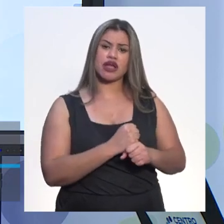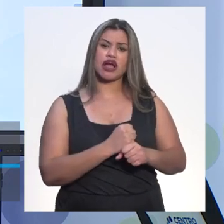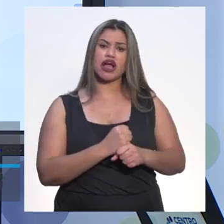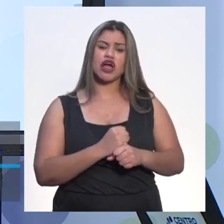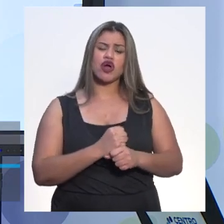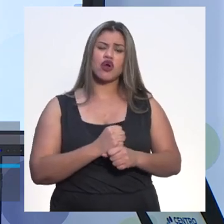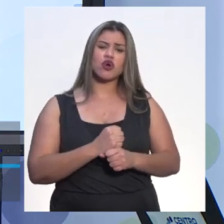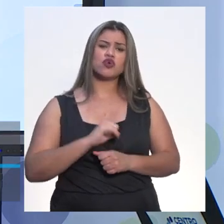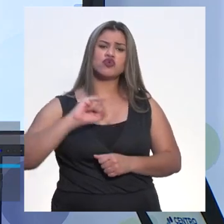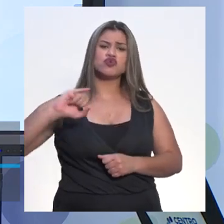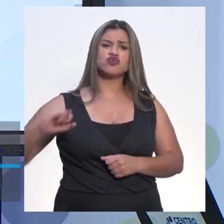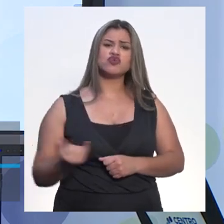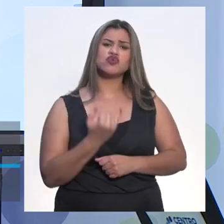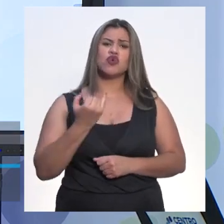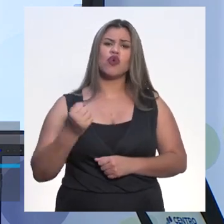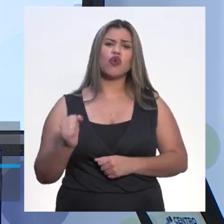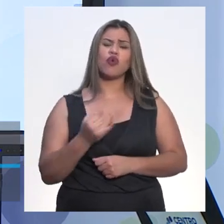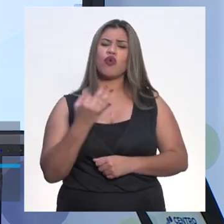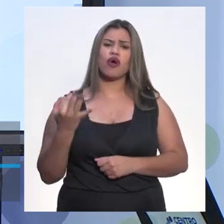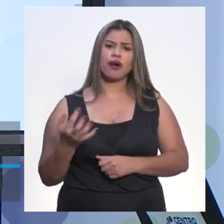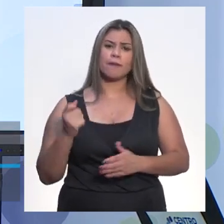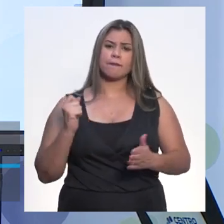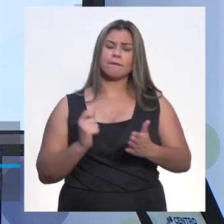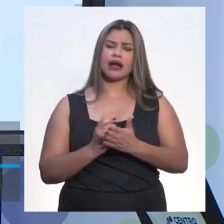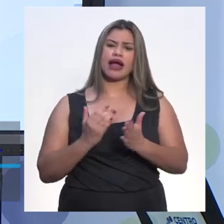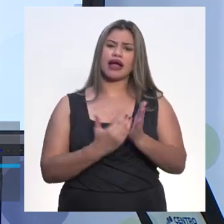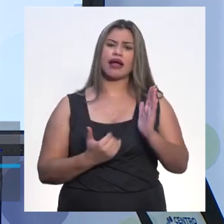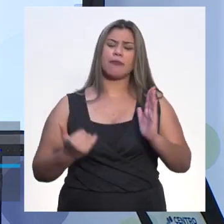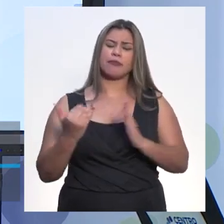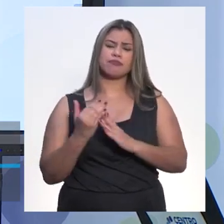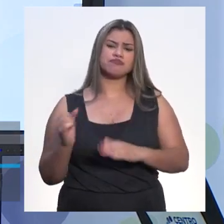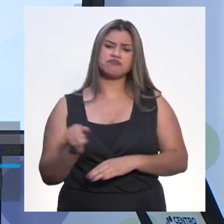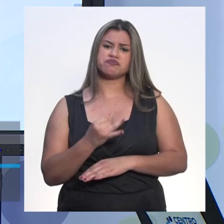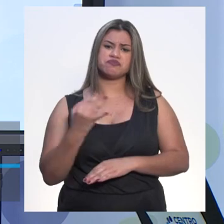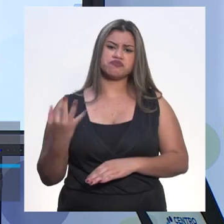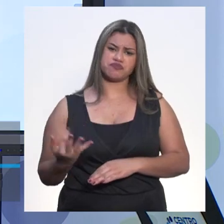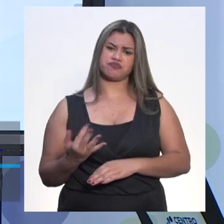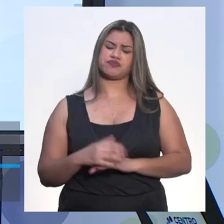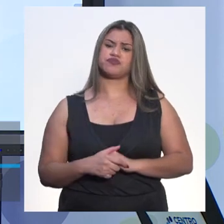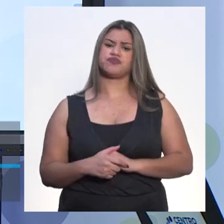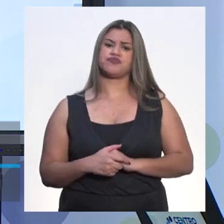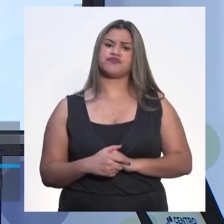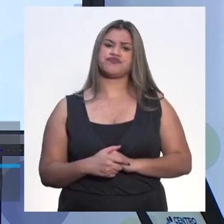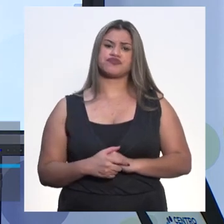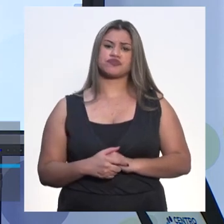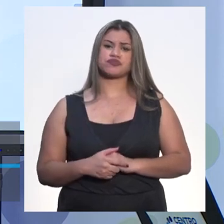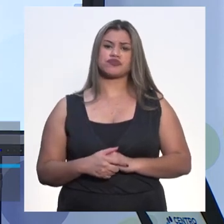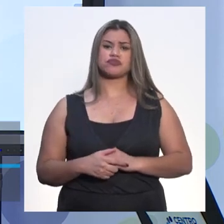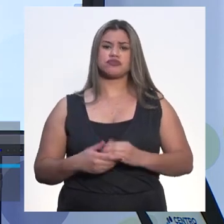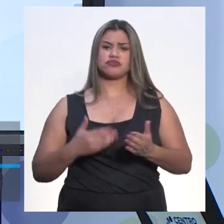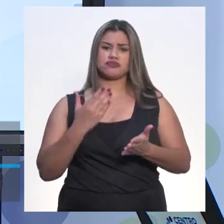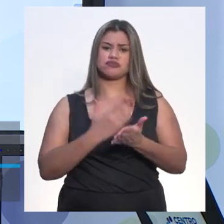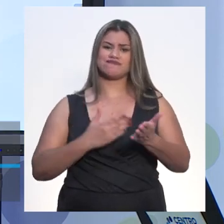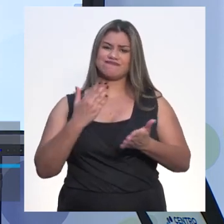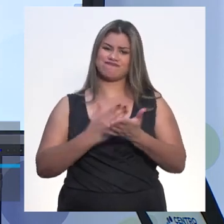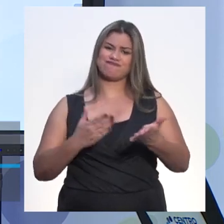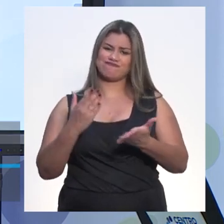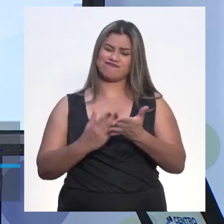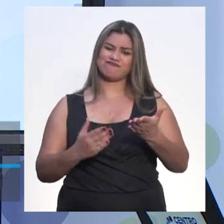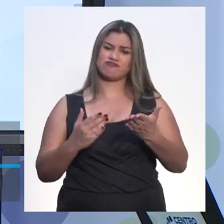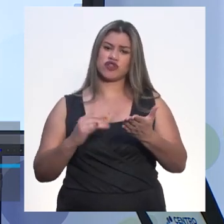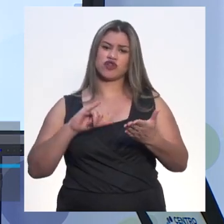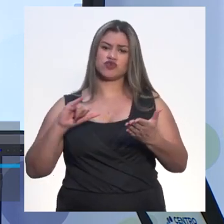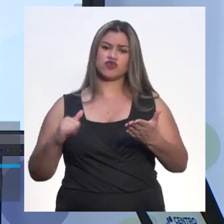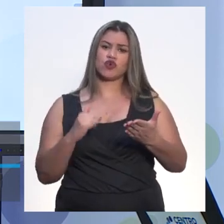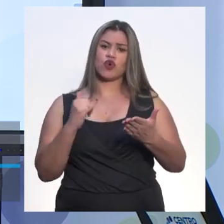esse juro? Quanto que vocês pagariam a mais nesse videogame pelo fato de estar parcelado, correto? E